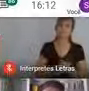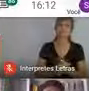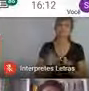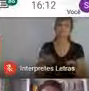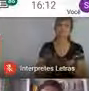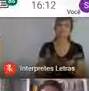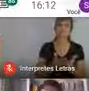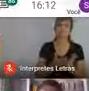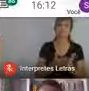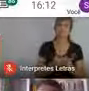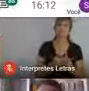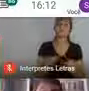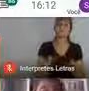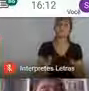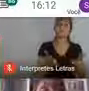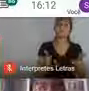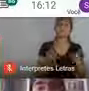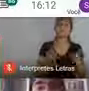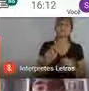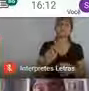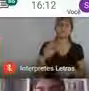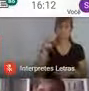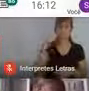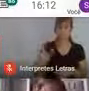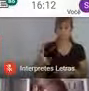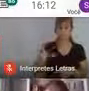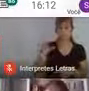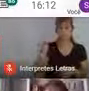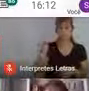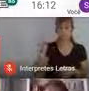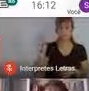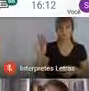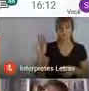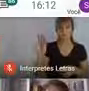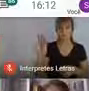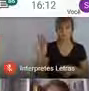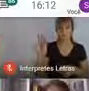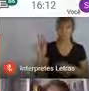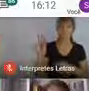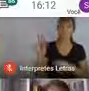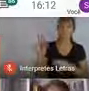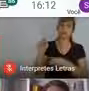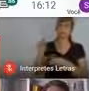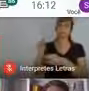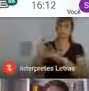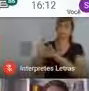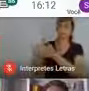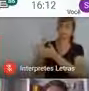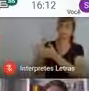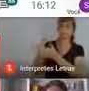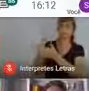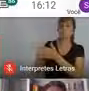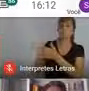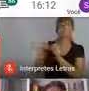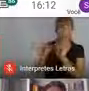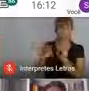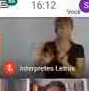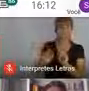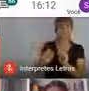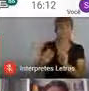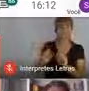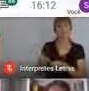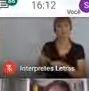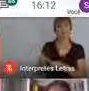gente também incentiva que o chat seja utilizado para comentários, perguntas e contribuições referentes às